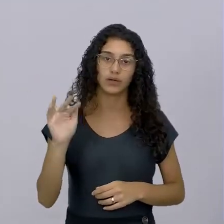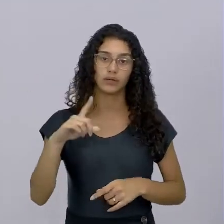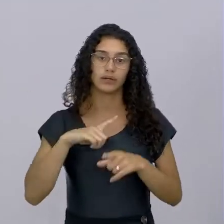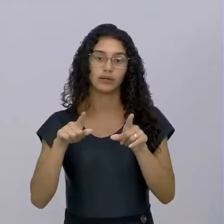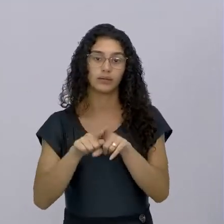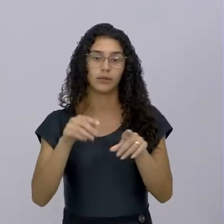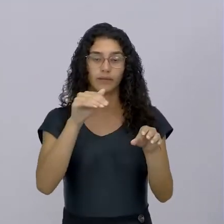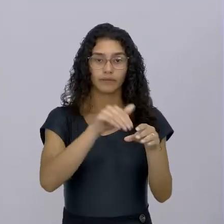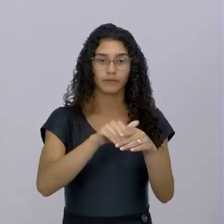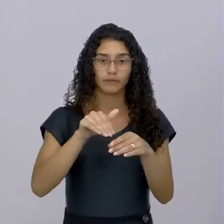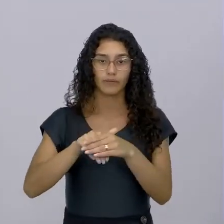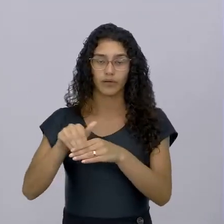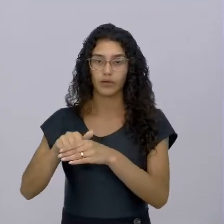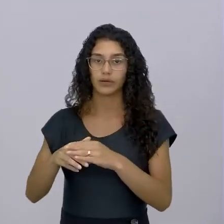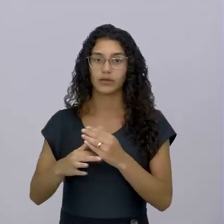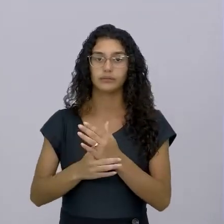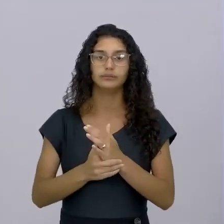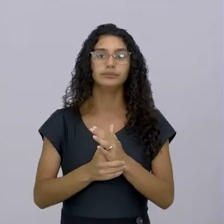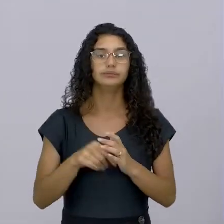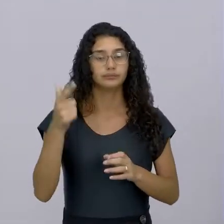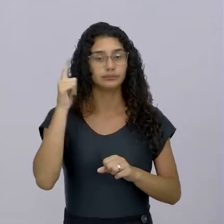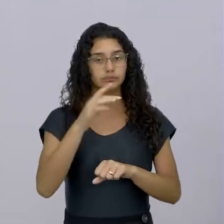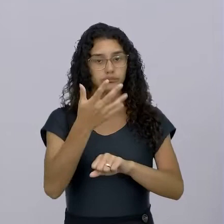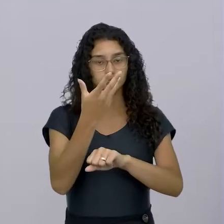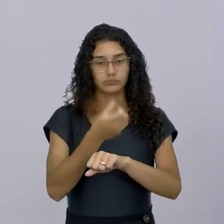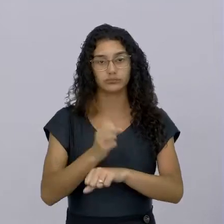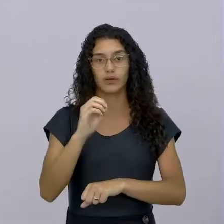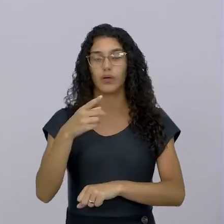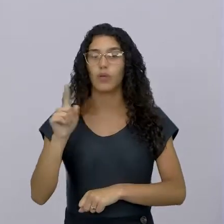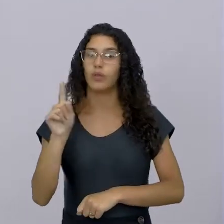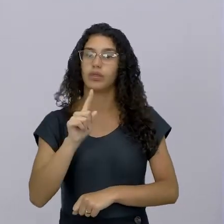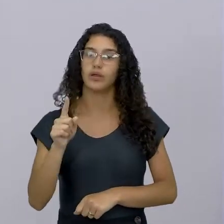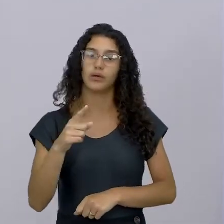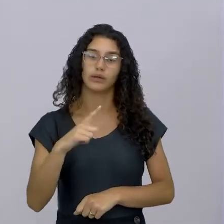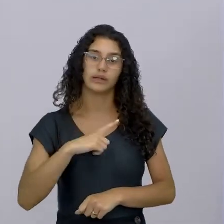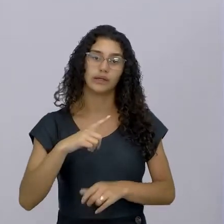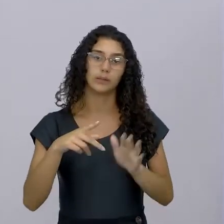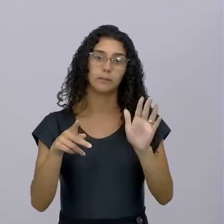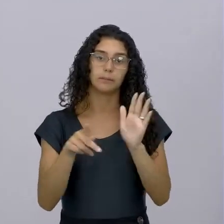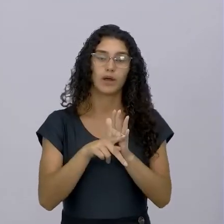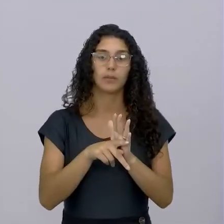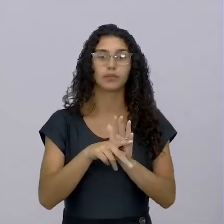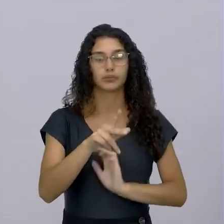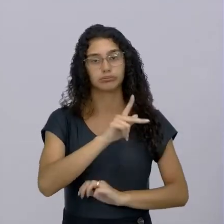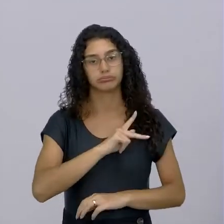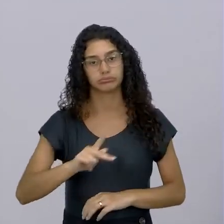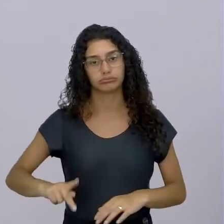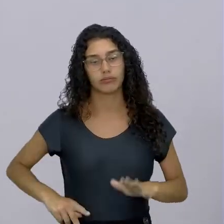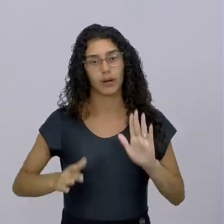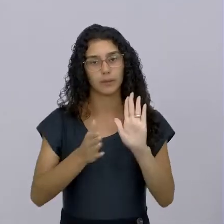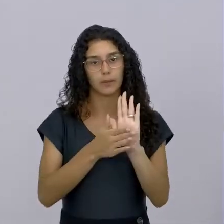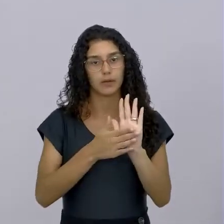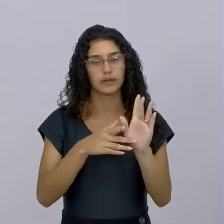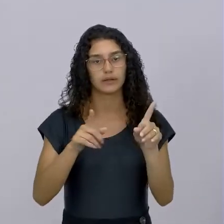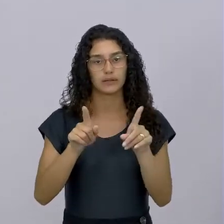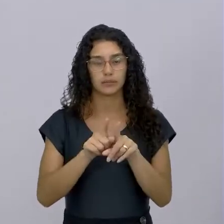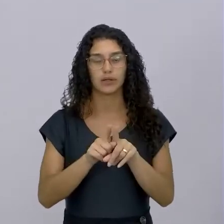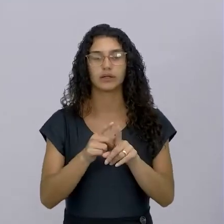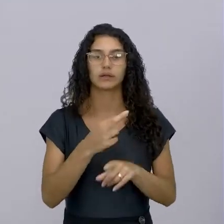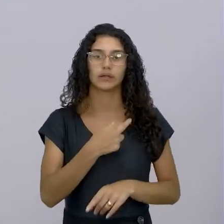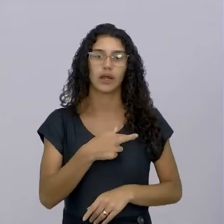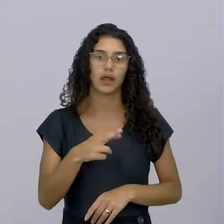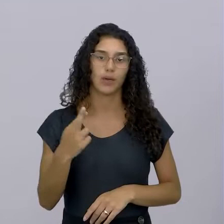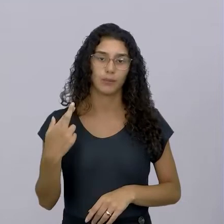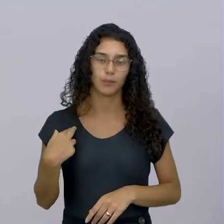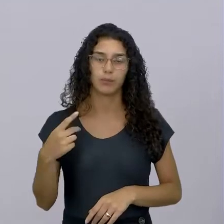eles votam para aprovar ou não uma medida do presidente ou uma proposta do presidente da República,